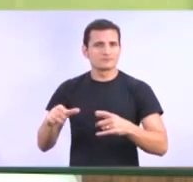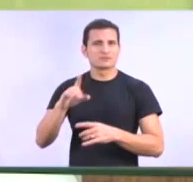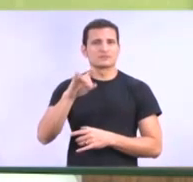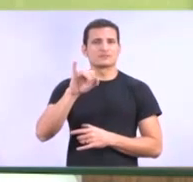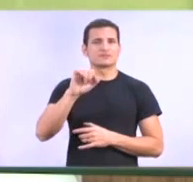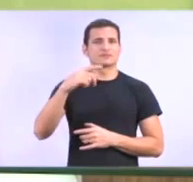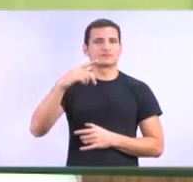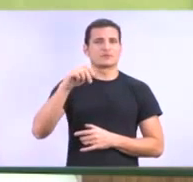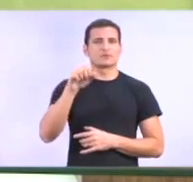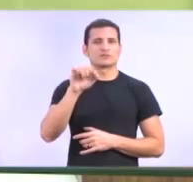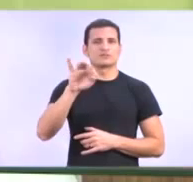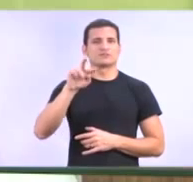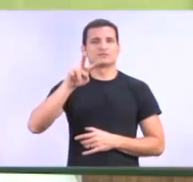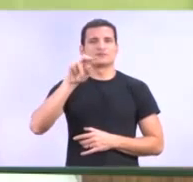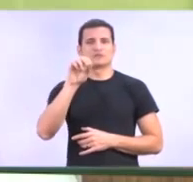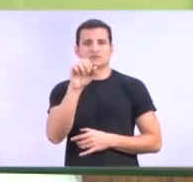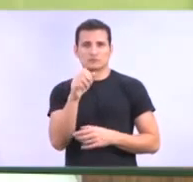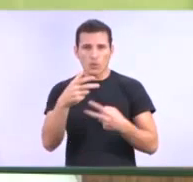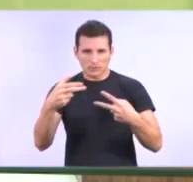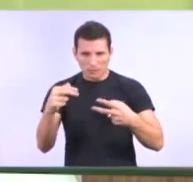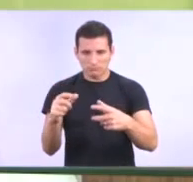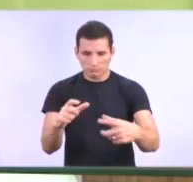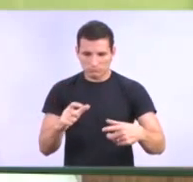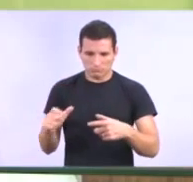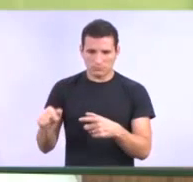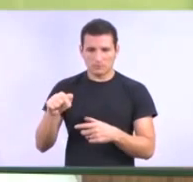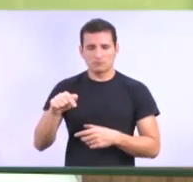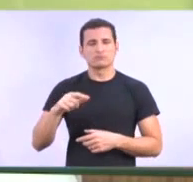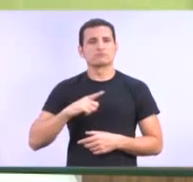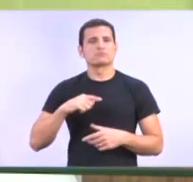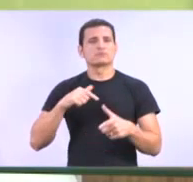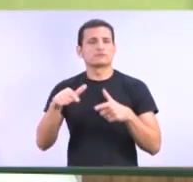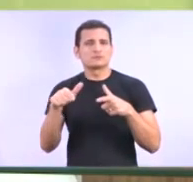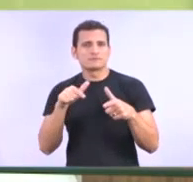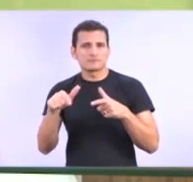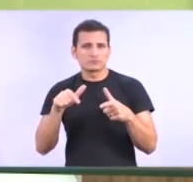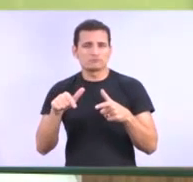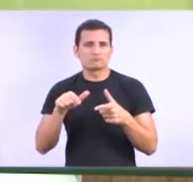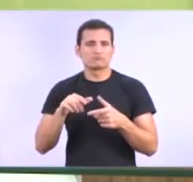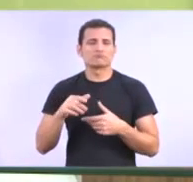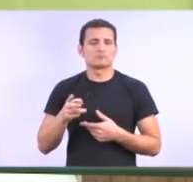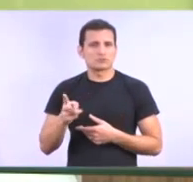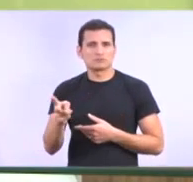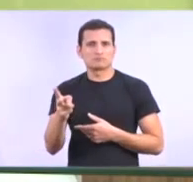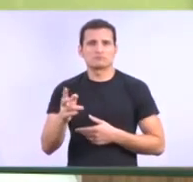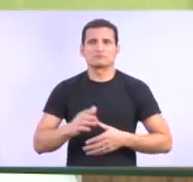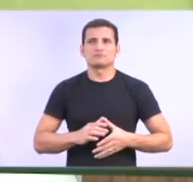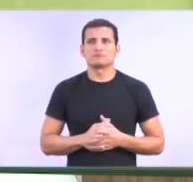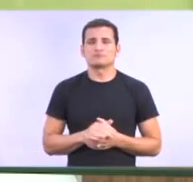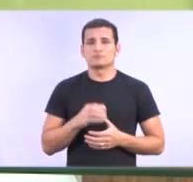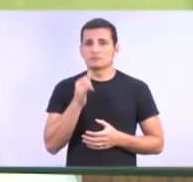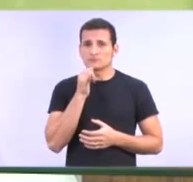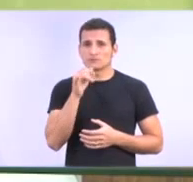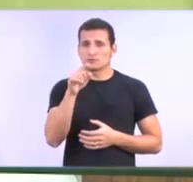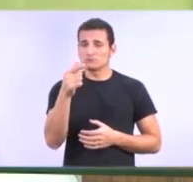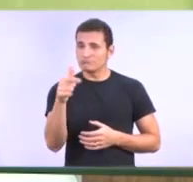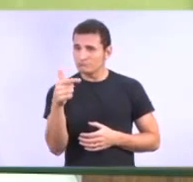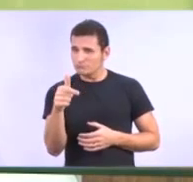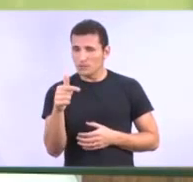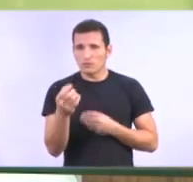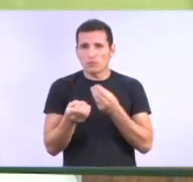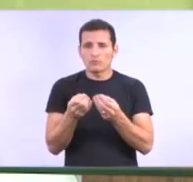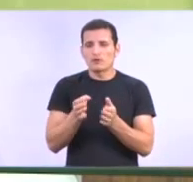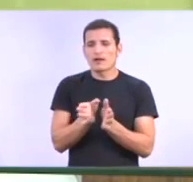trabalham de modo que você tenha esse serviço à disposição. Se você não tem a tolerância à falha, ou seja, você não tem